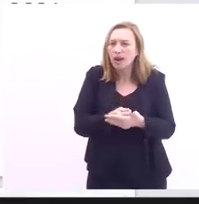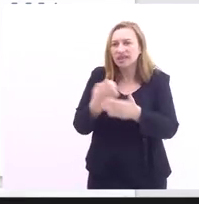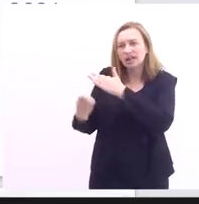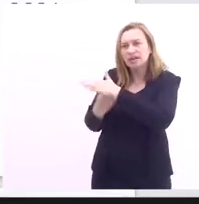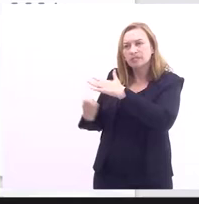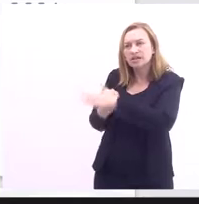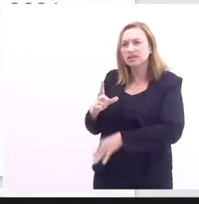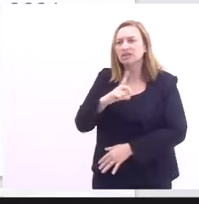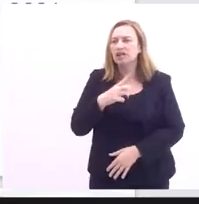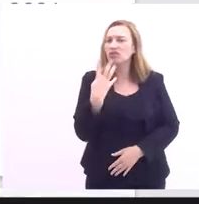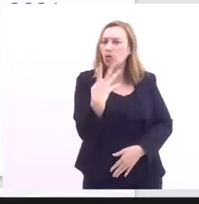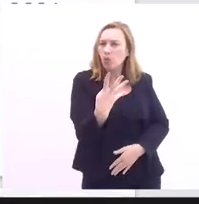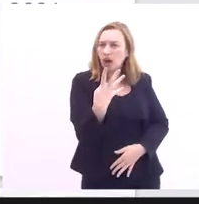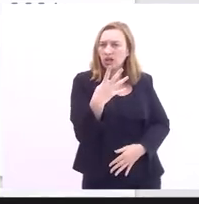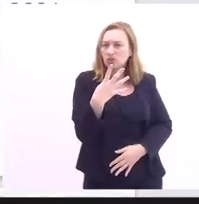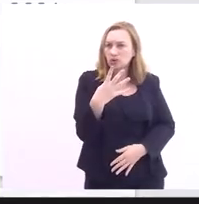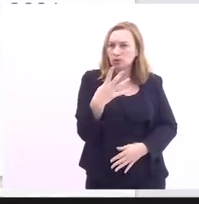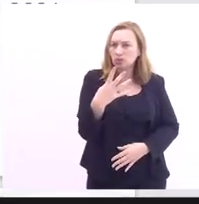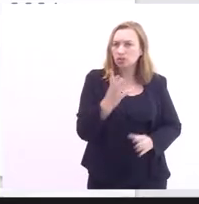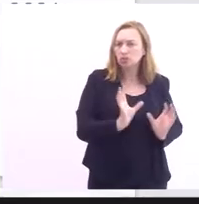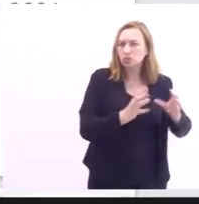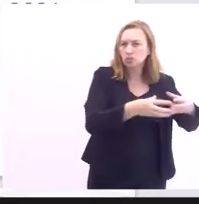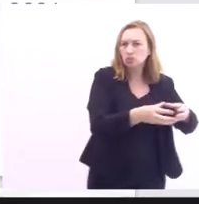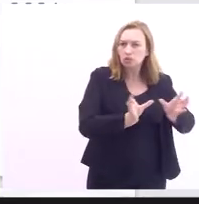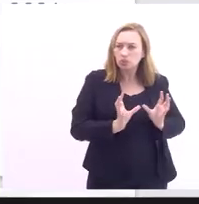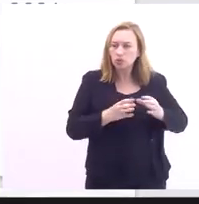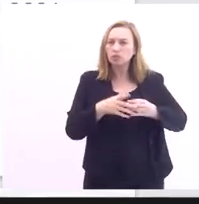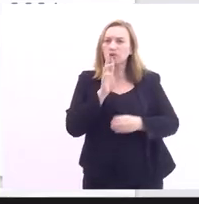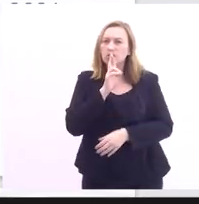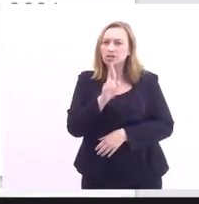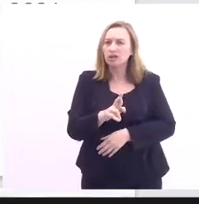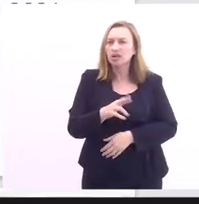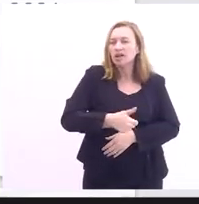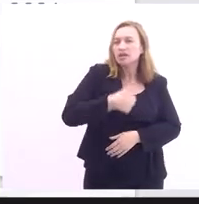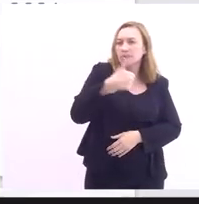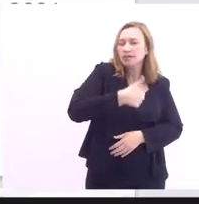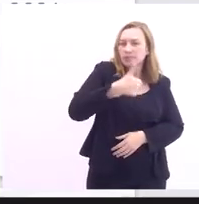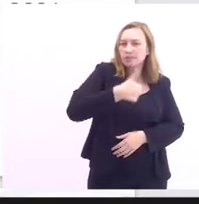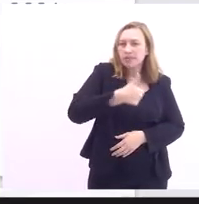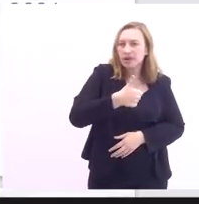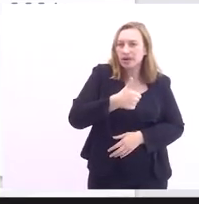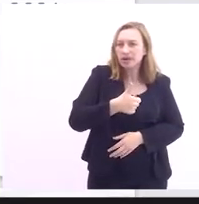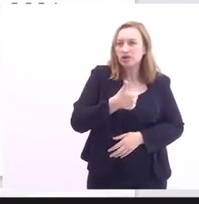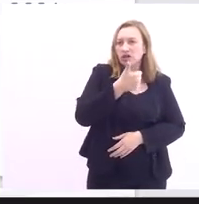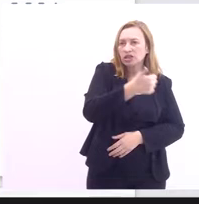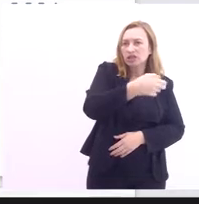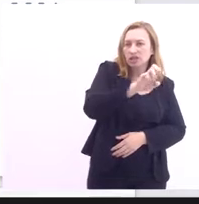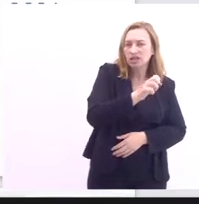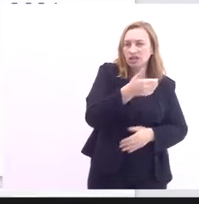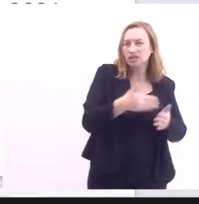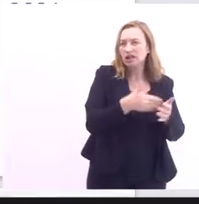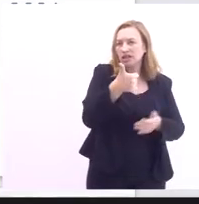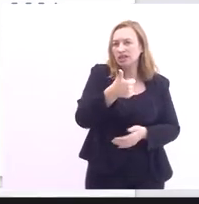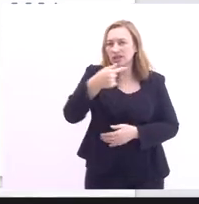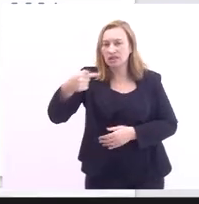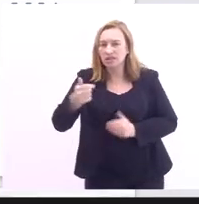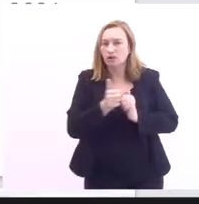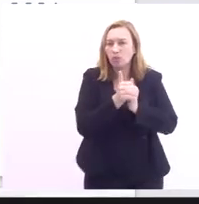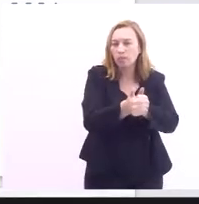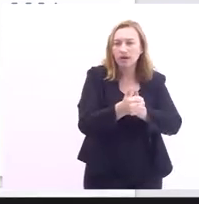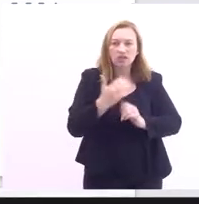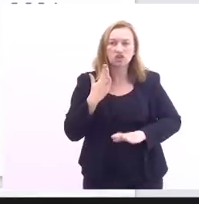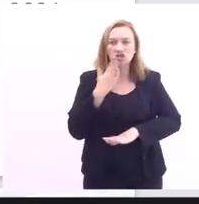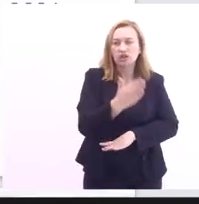teve aí 4 ciclos de planos de resultados nos últimos anos, sendo que esse primeiro ciclo aqui, de 15 a 17, ele foi acompanhado diretamente